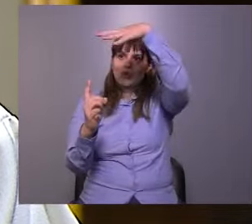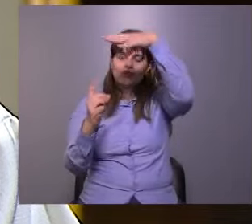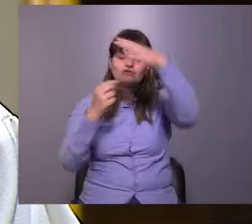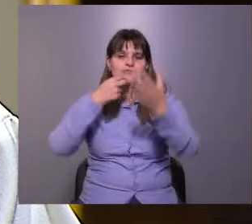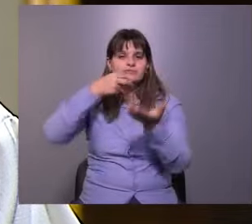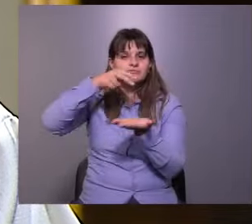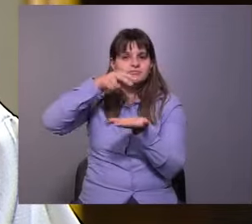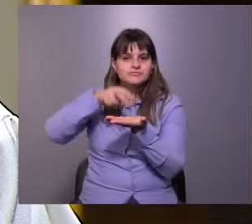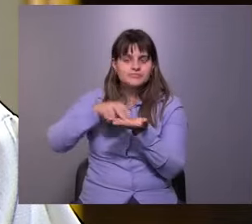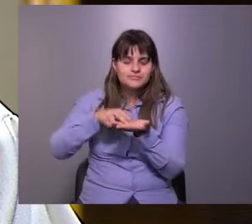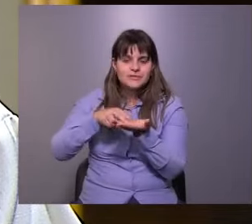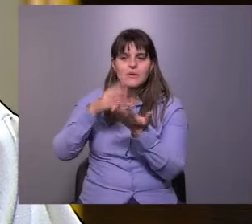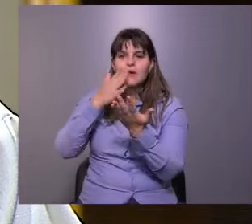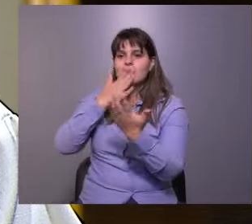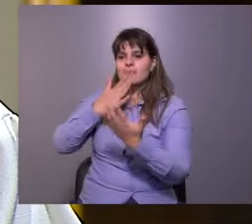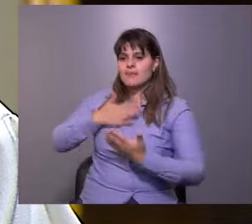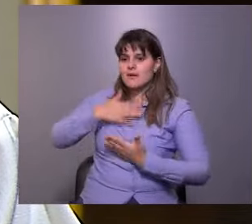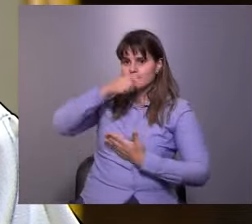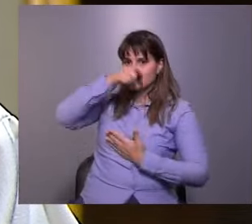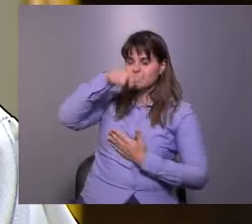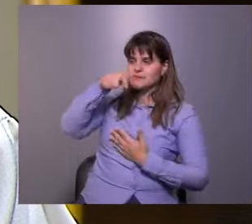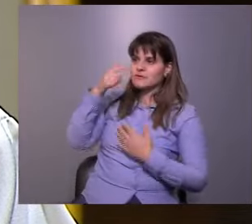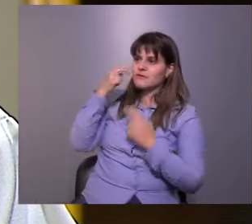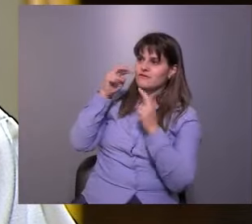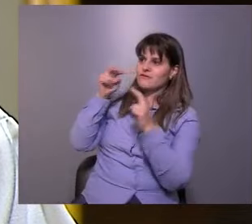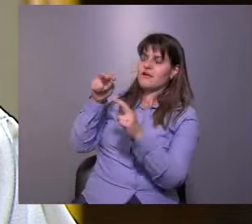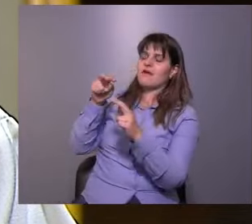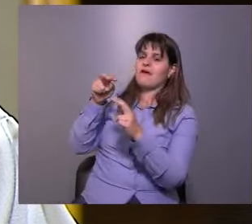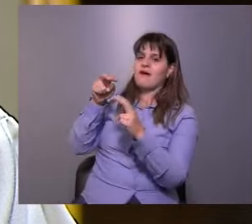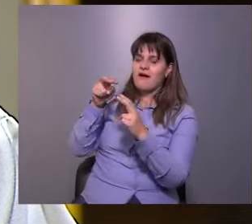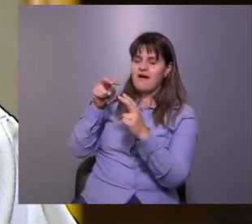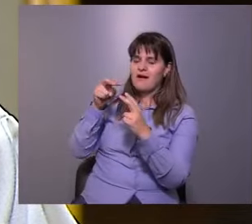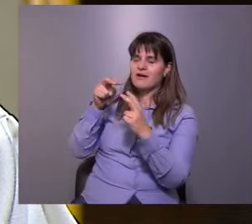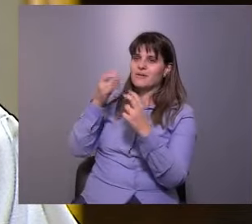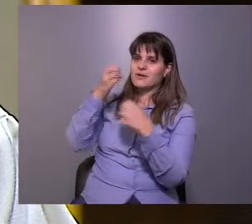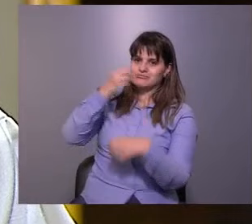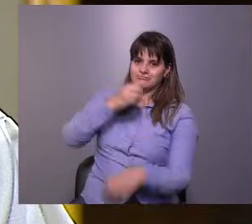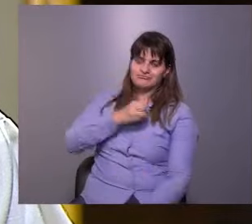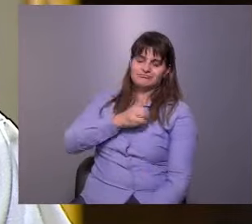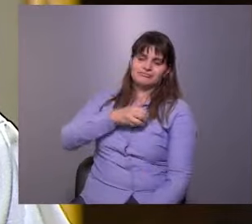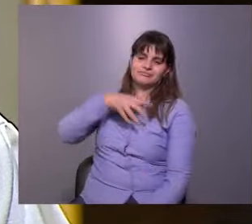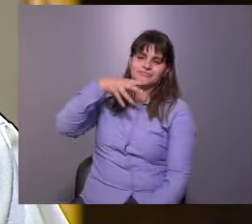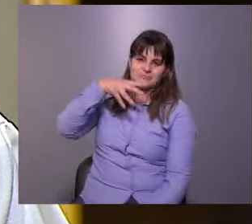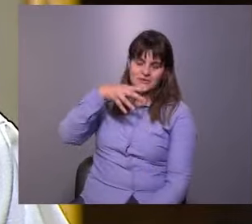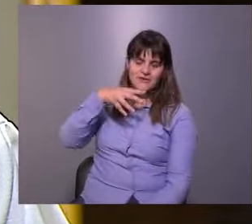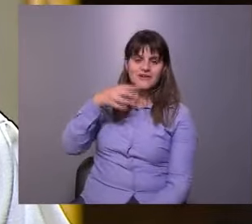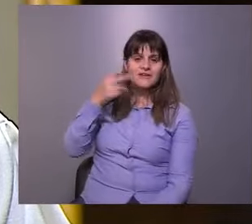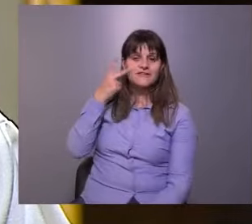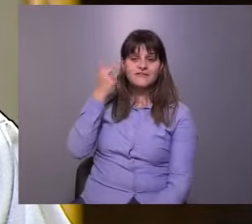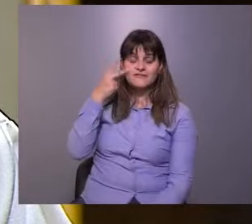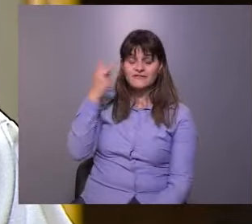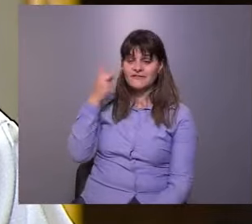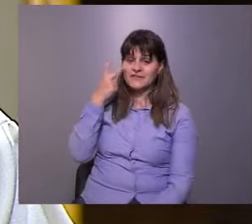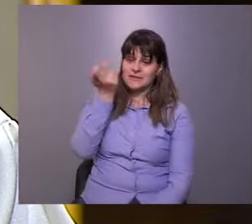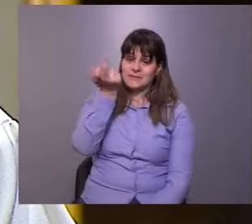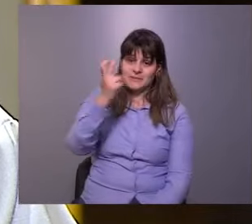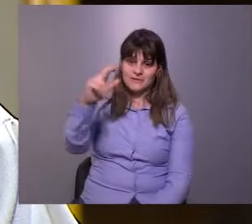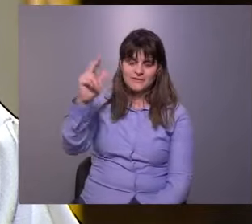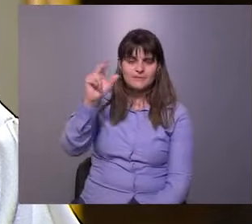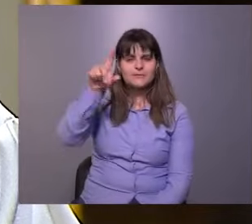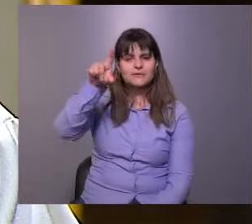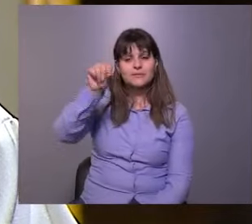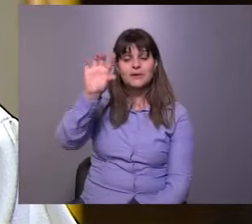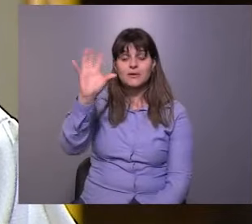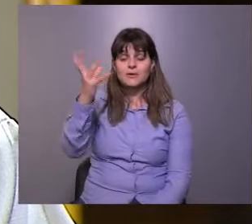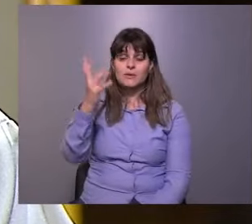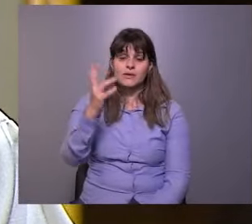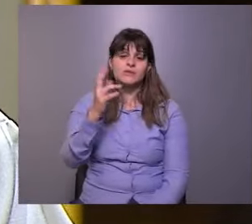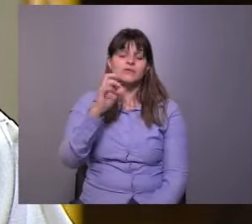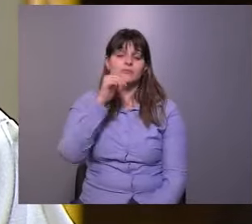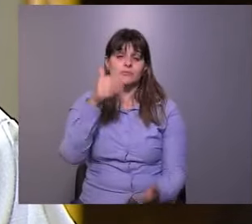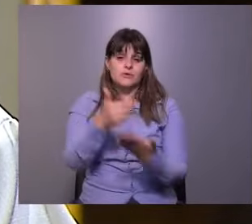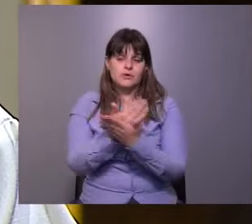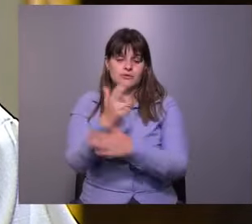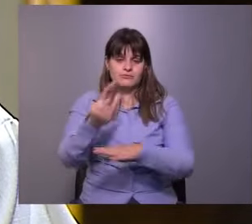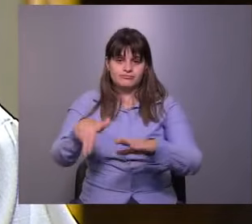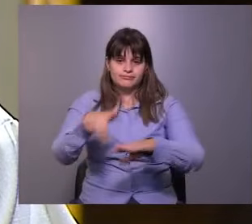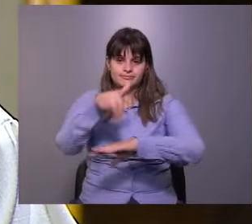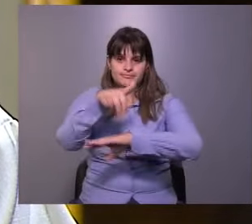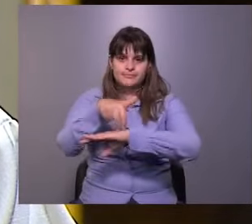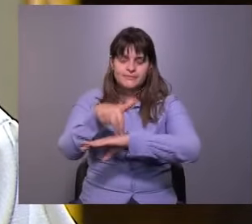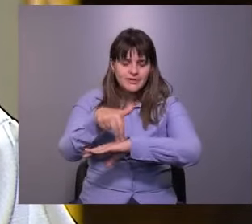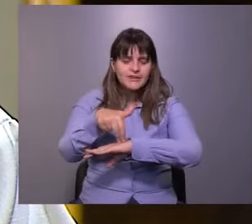trevas, quando no princípio Deus disse: faça-se a luz. Na plenitude dos